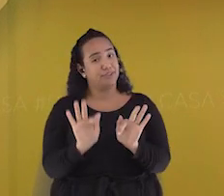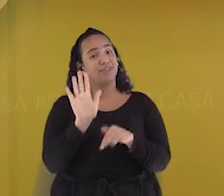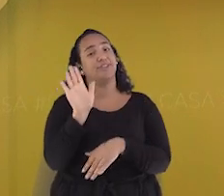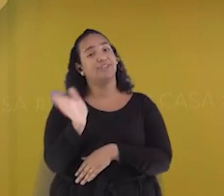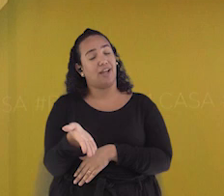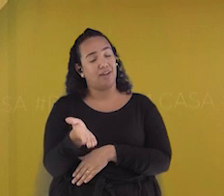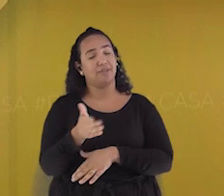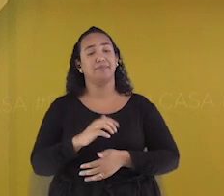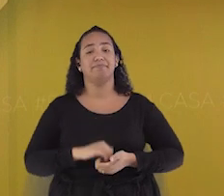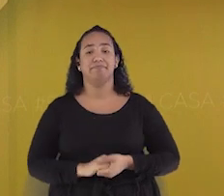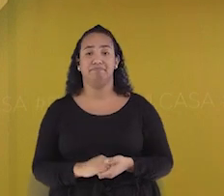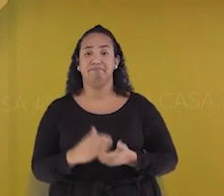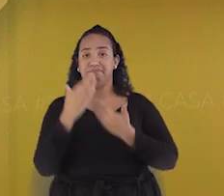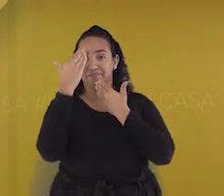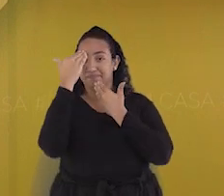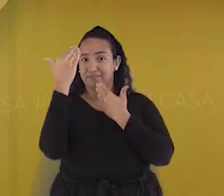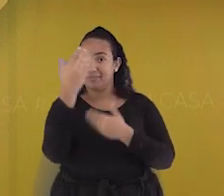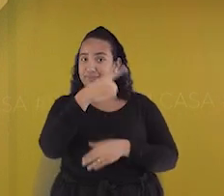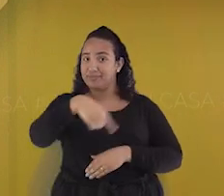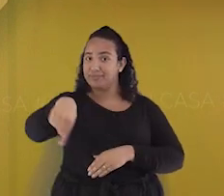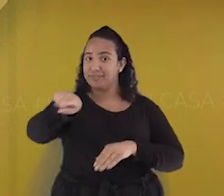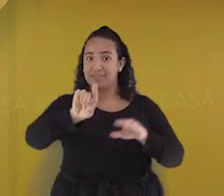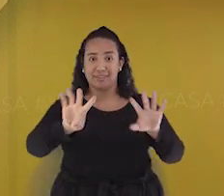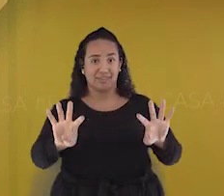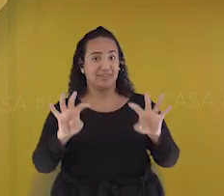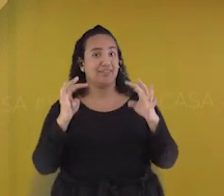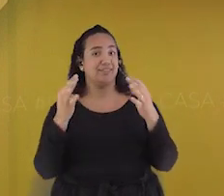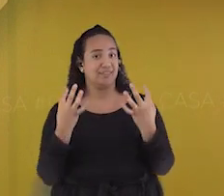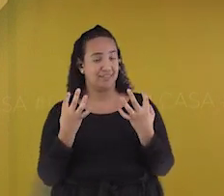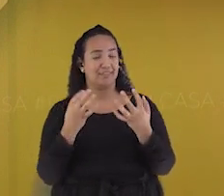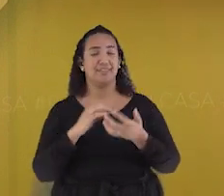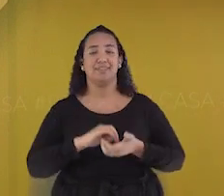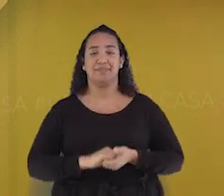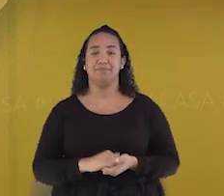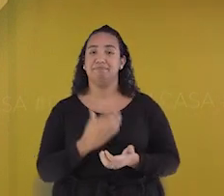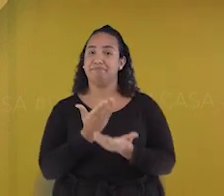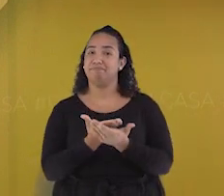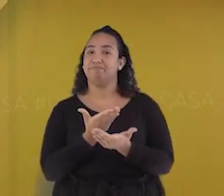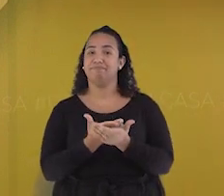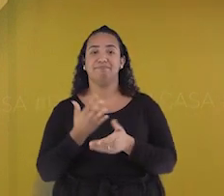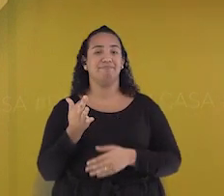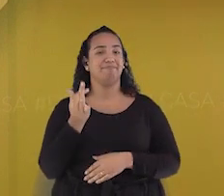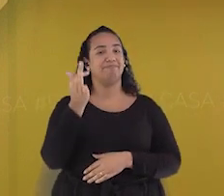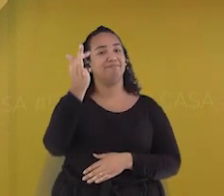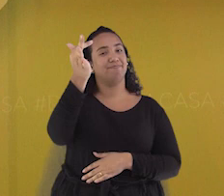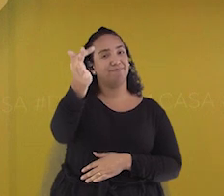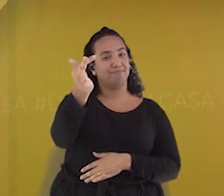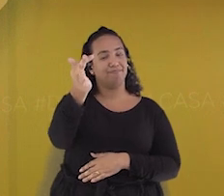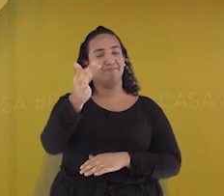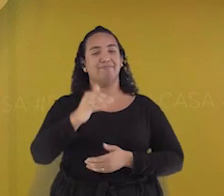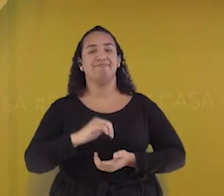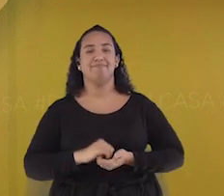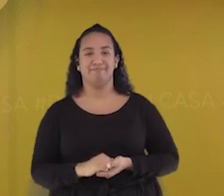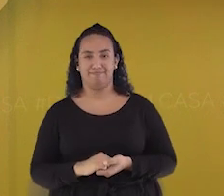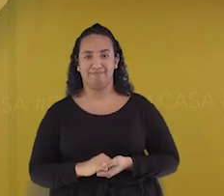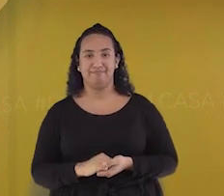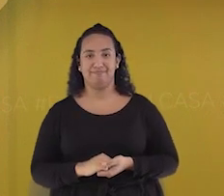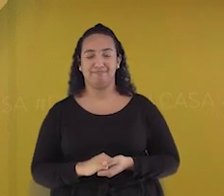já acabou. Obrigada por nos acompanhar até aqui. Até nosso próximo encontro, nossa próxima aula de